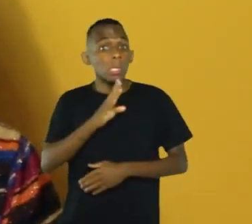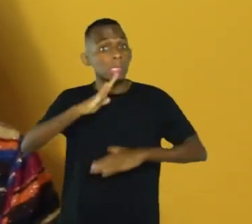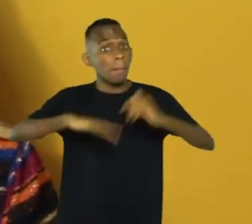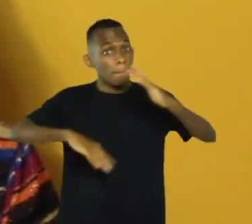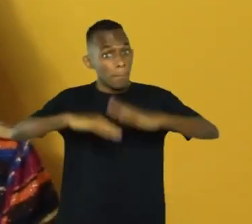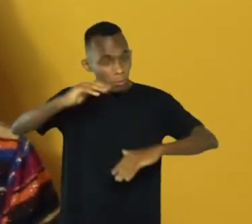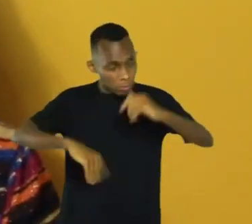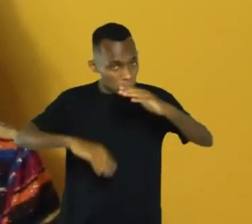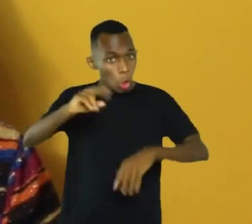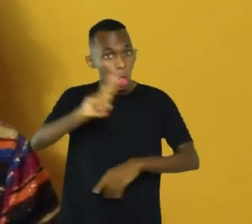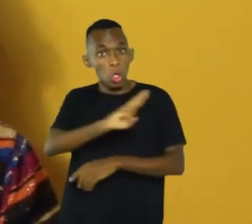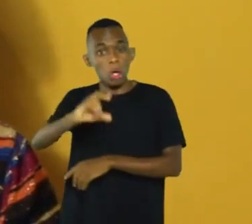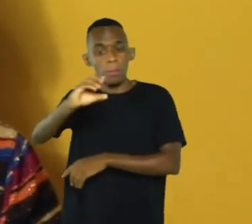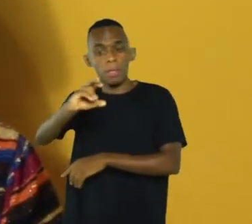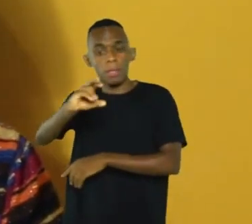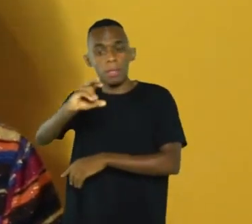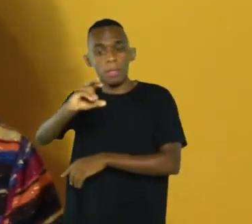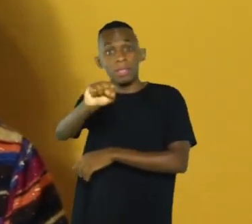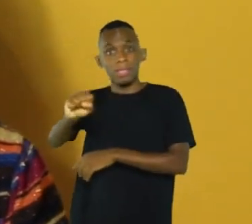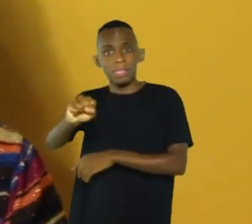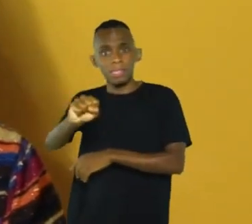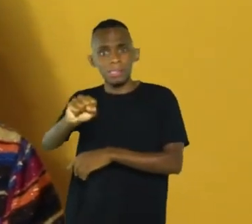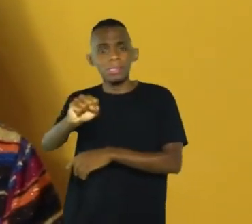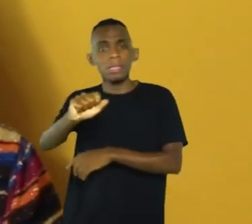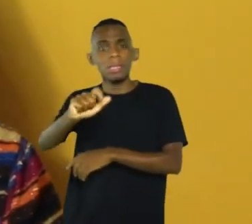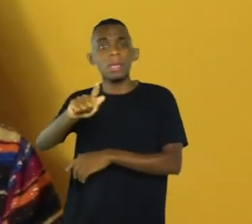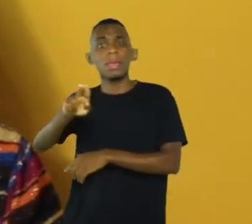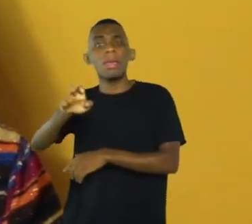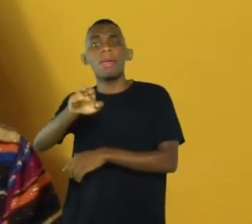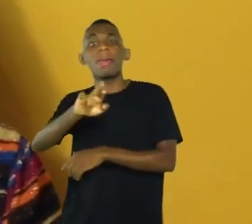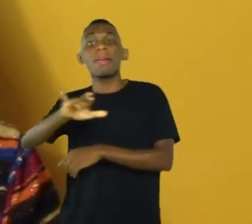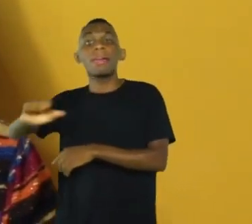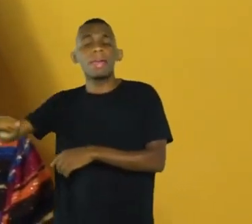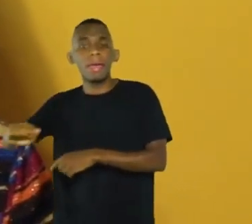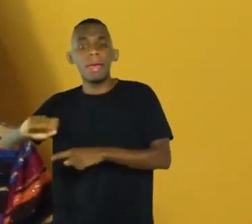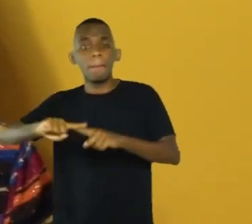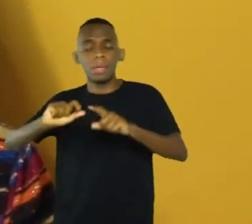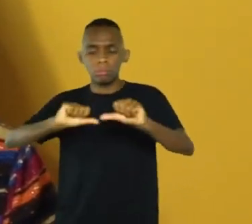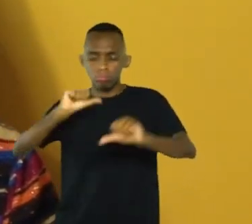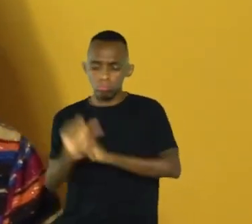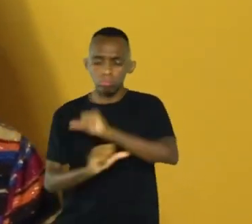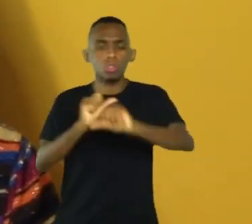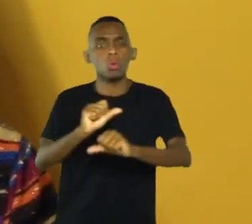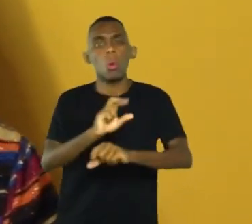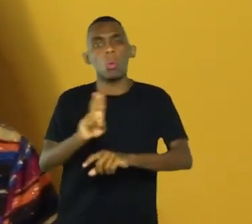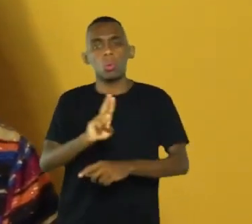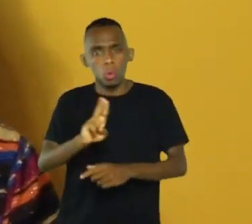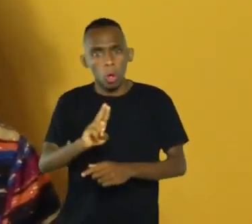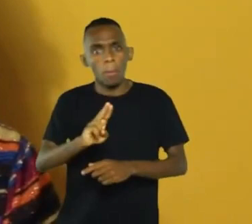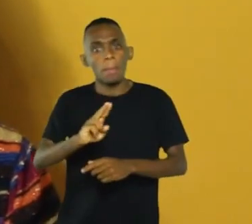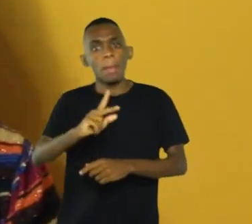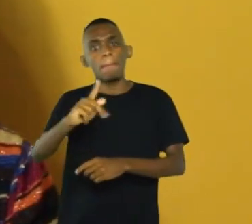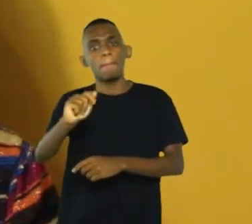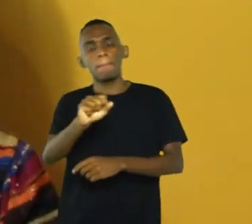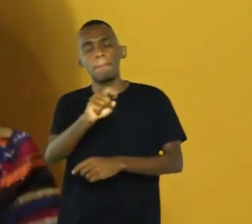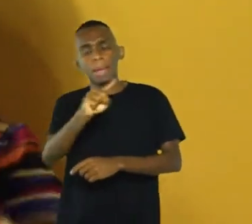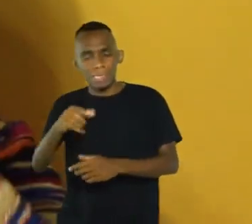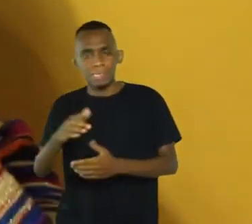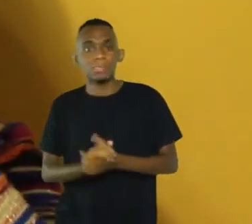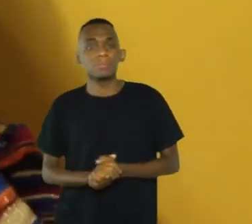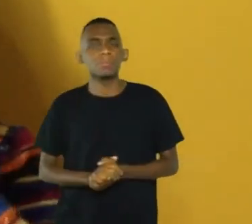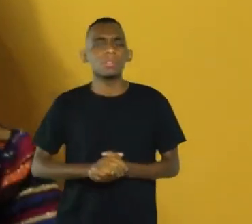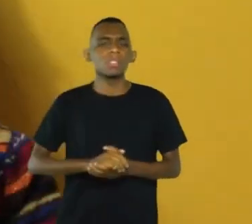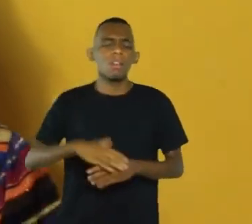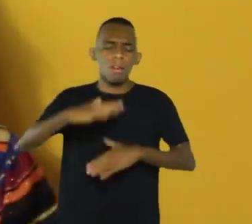Cris Guerra, passou a assinar Cris Paz em maio desse ano de 2022. Formada em comunicação social e com mais de